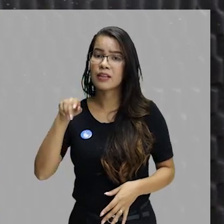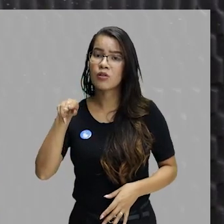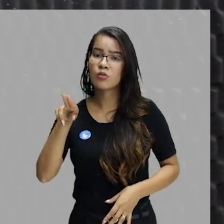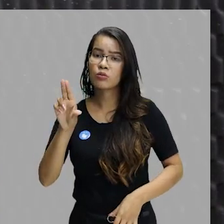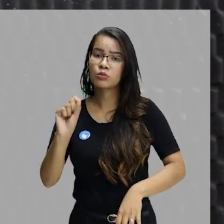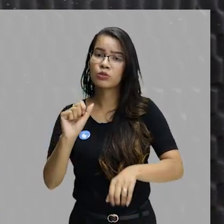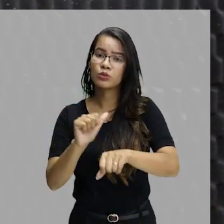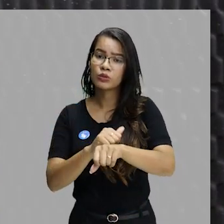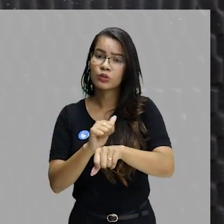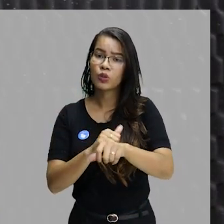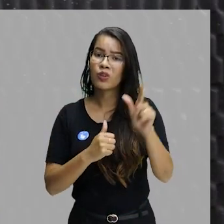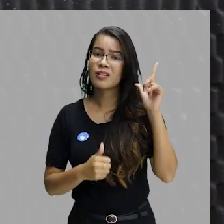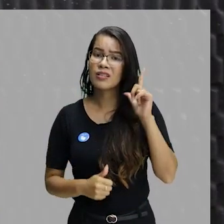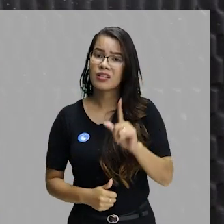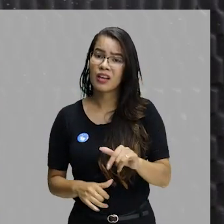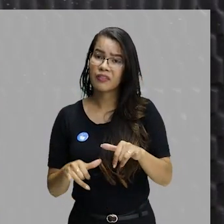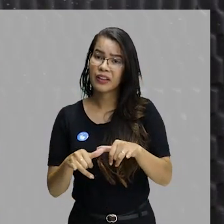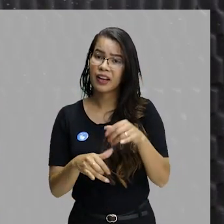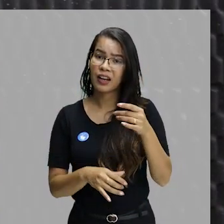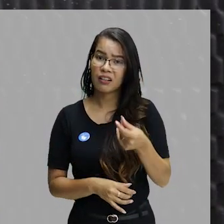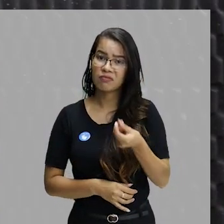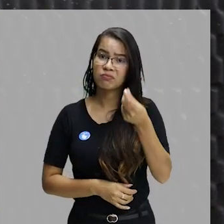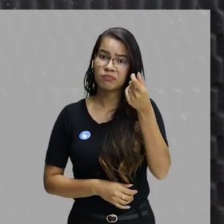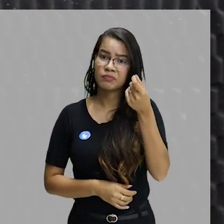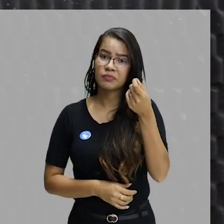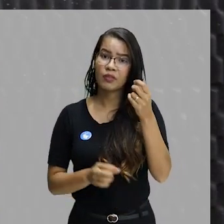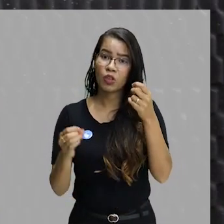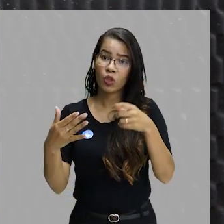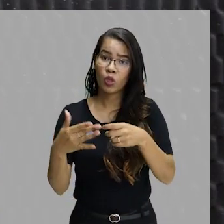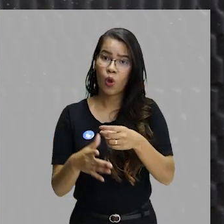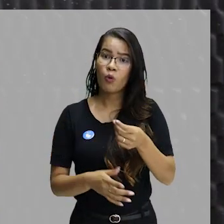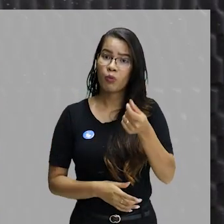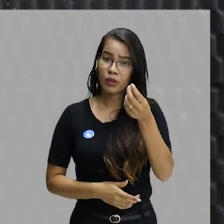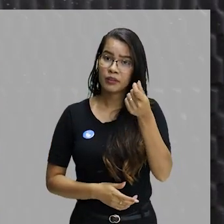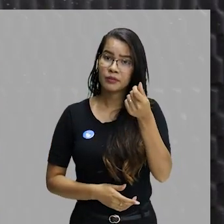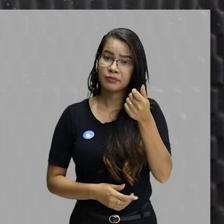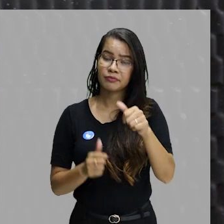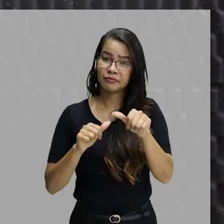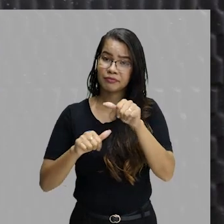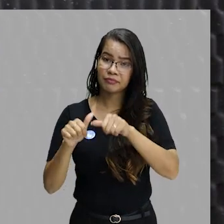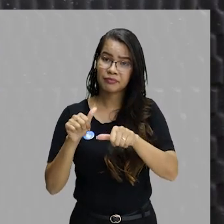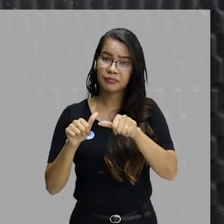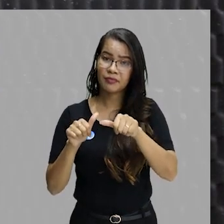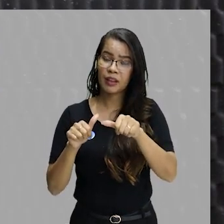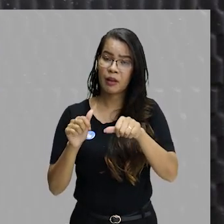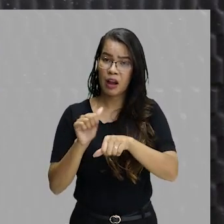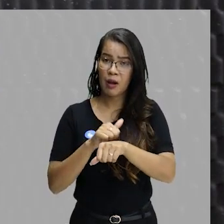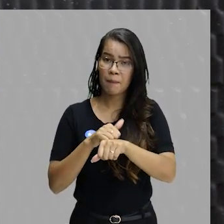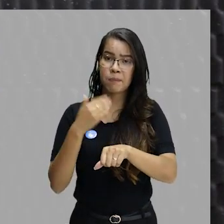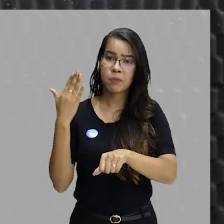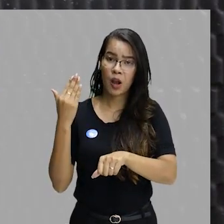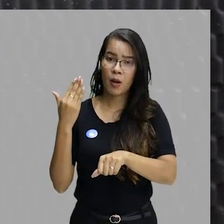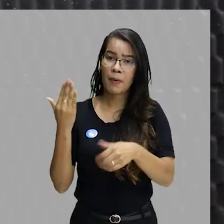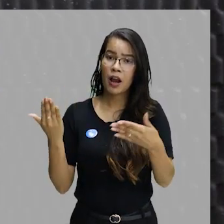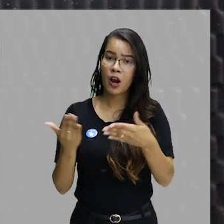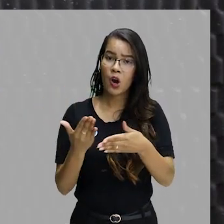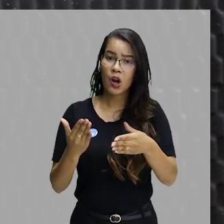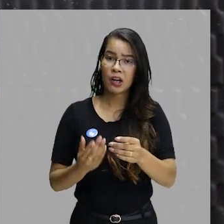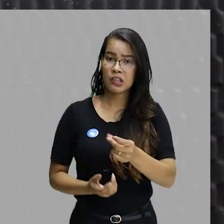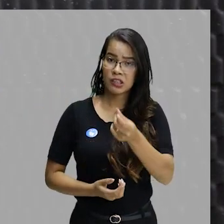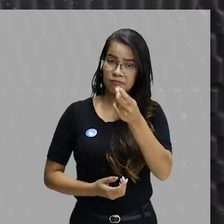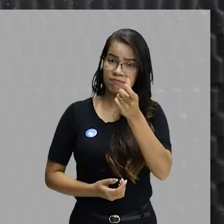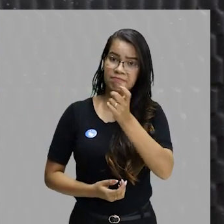minoria, acaba se tornando novos ricos. Eles vão ser chamados os novos ricos. E alguns deles, mais tarde,